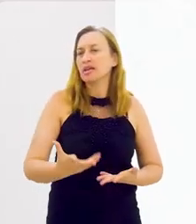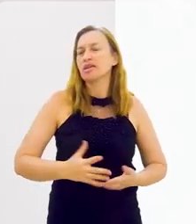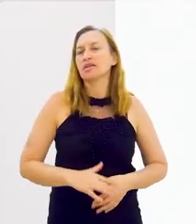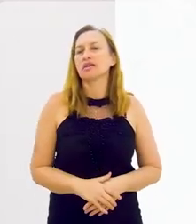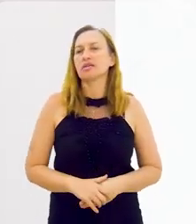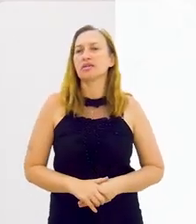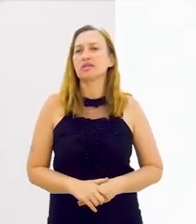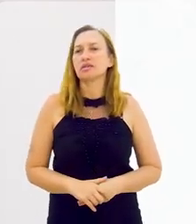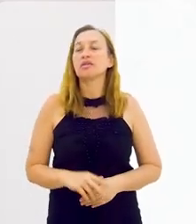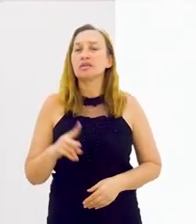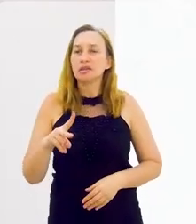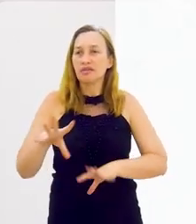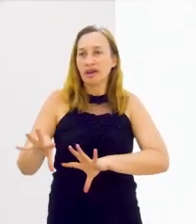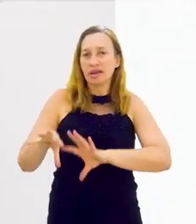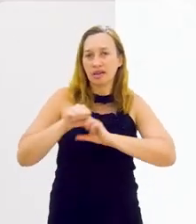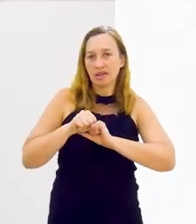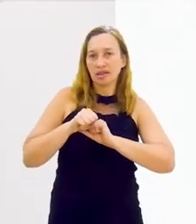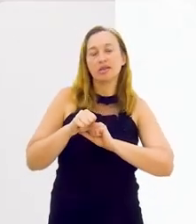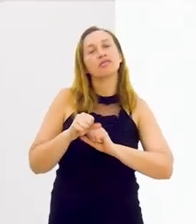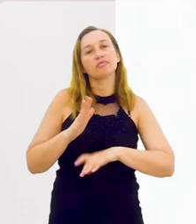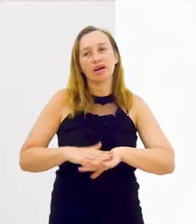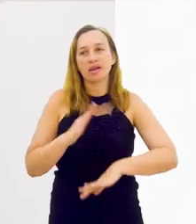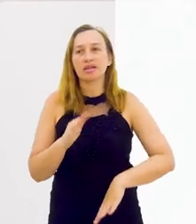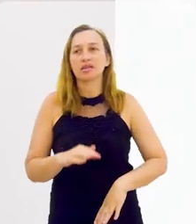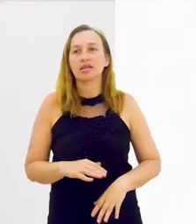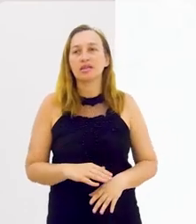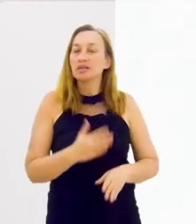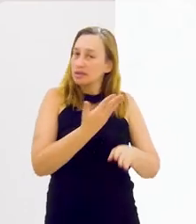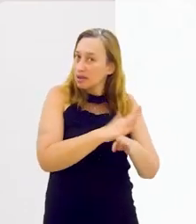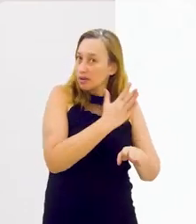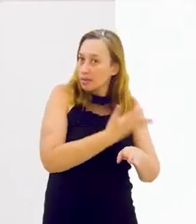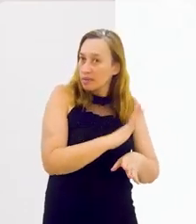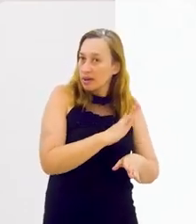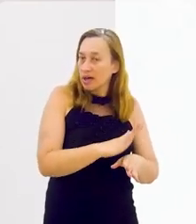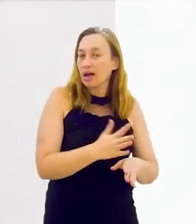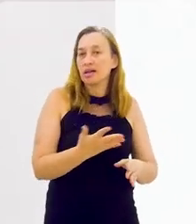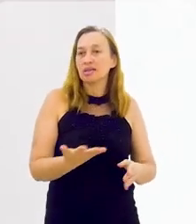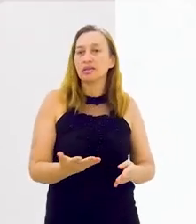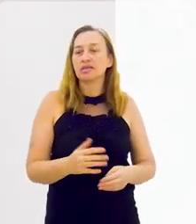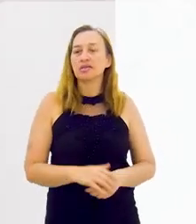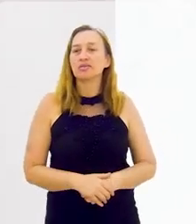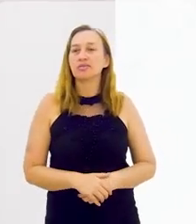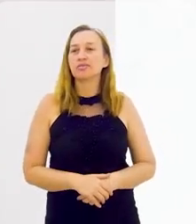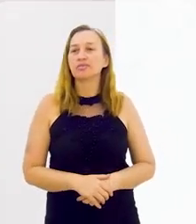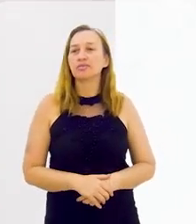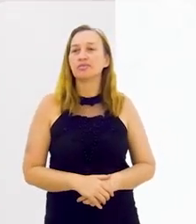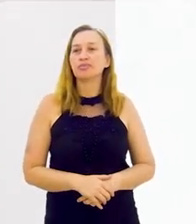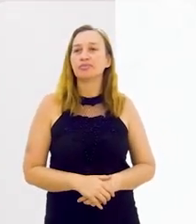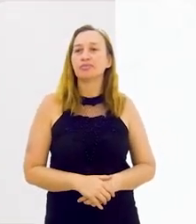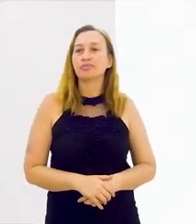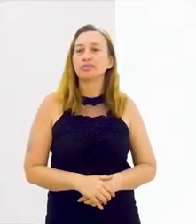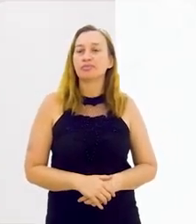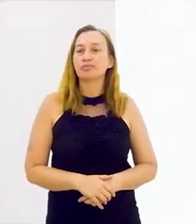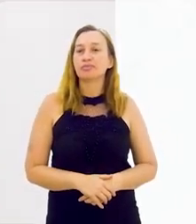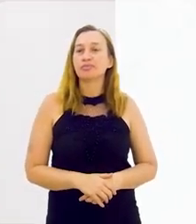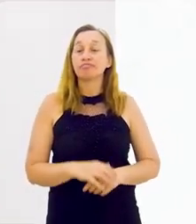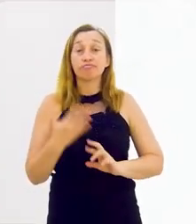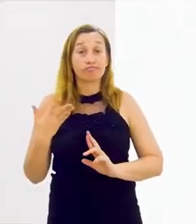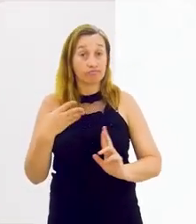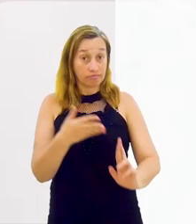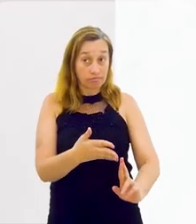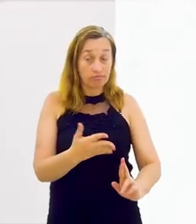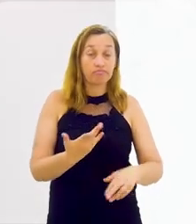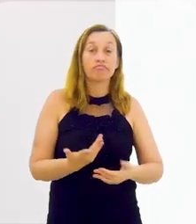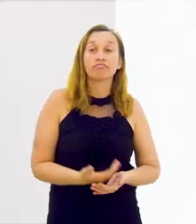sabe? Você vai adquirindo, né? Tanto na prática, né, como eu citei, como